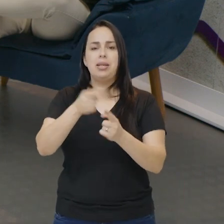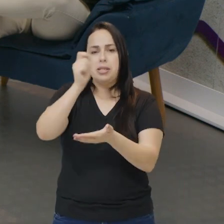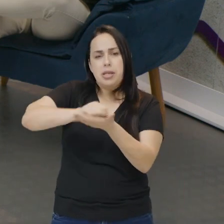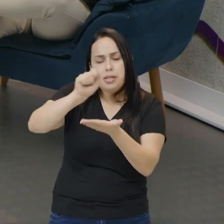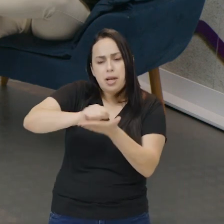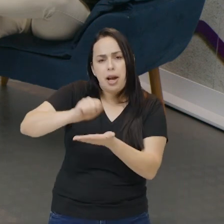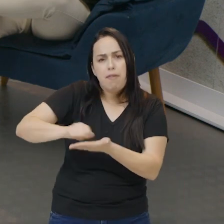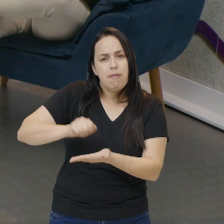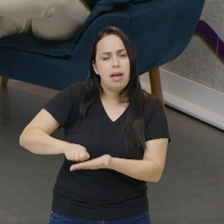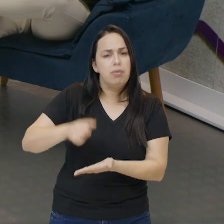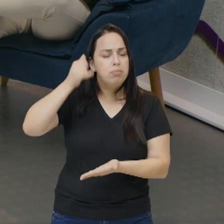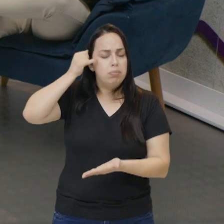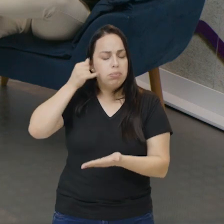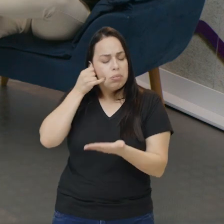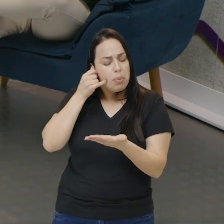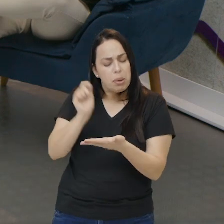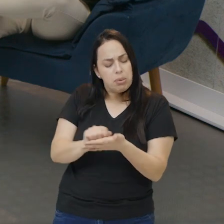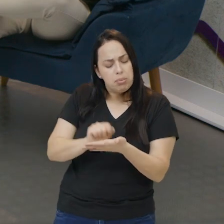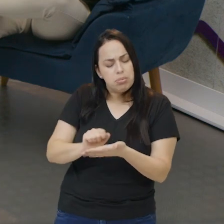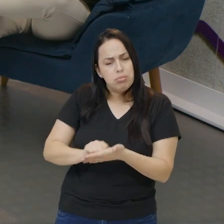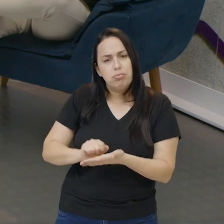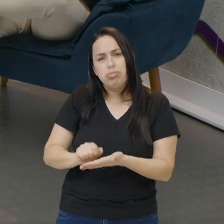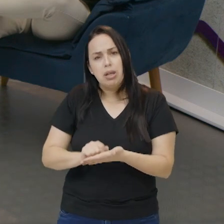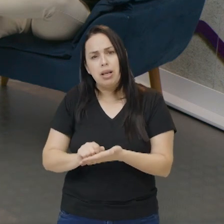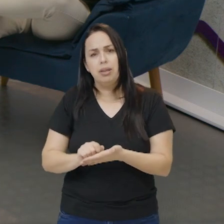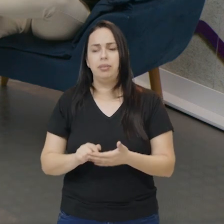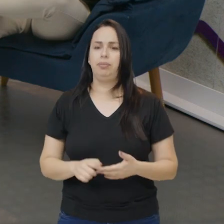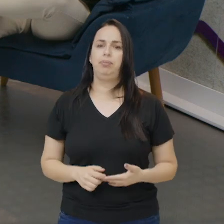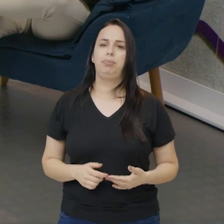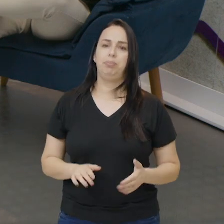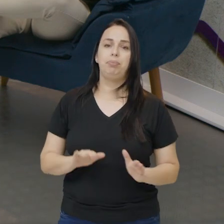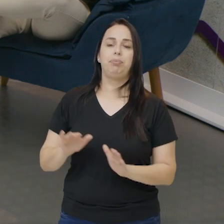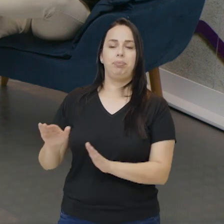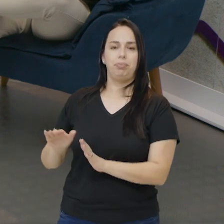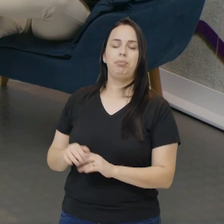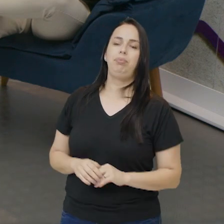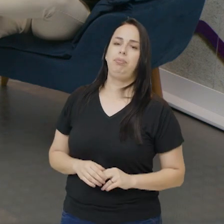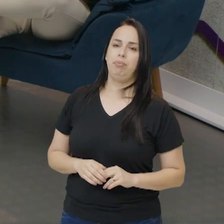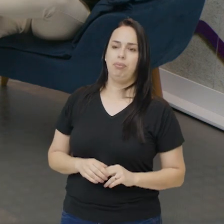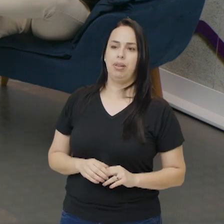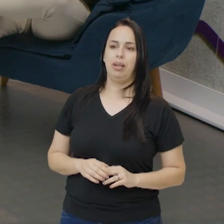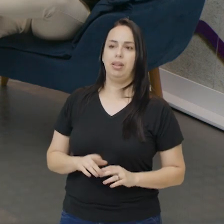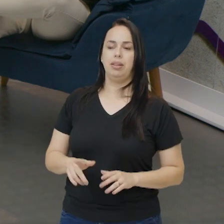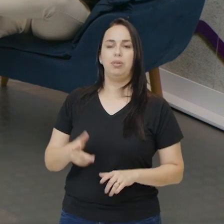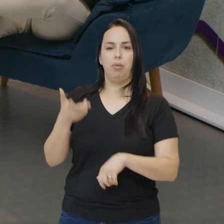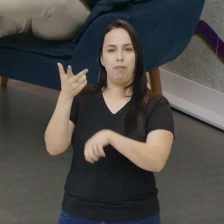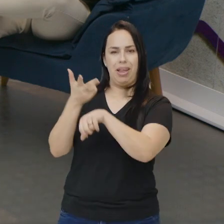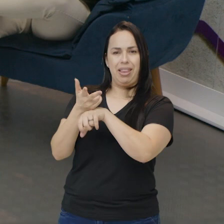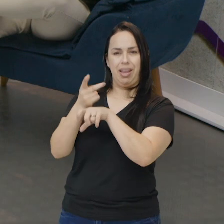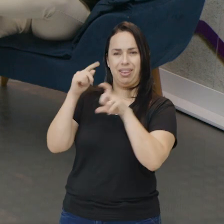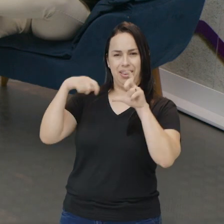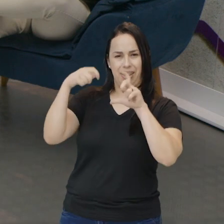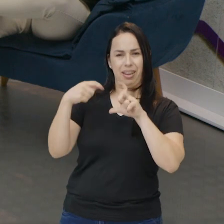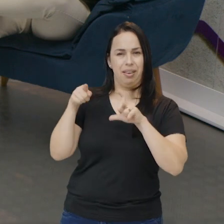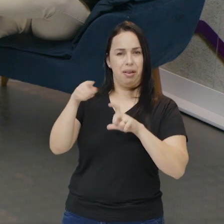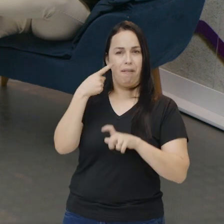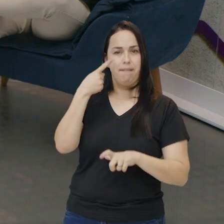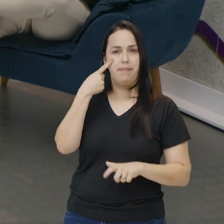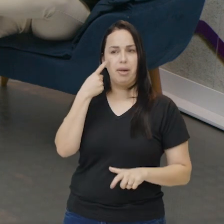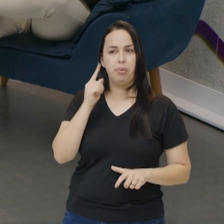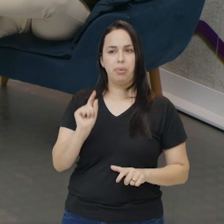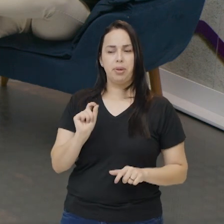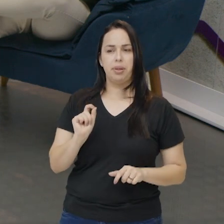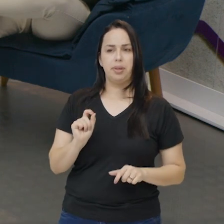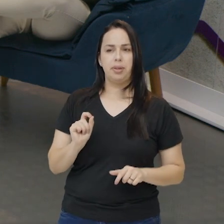muito importante, né, na transcrição desse serviço, desse atendimento, como a gente chama, né? Até mesmo no nosso VT a gente